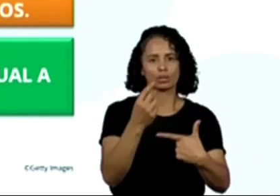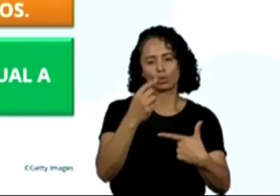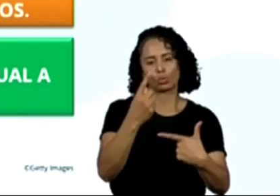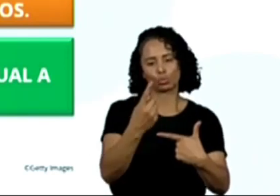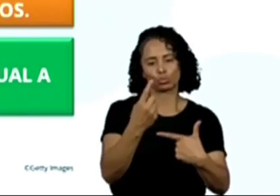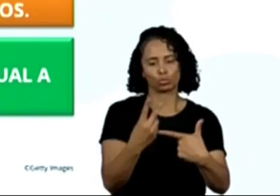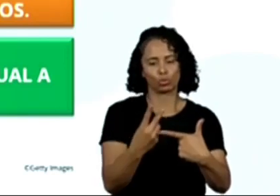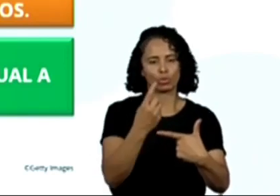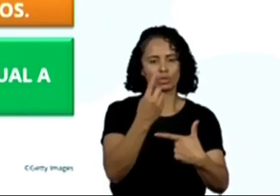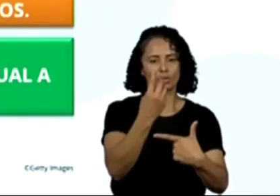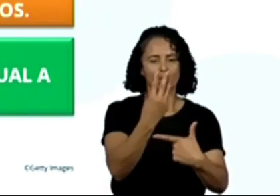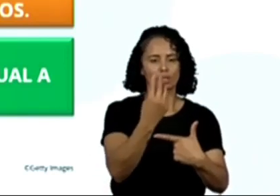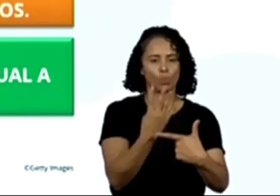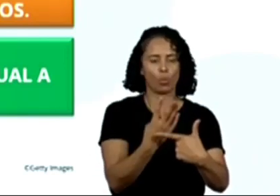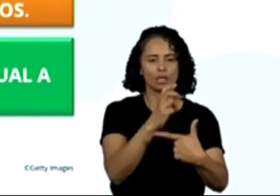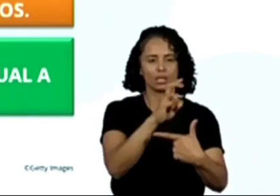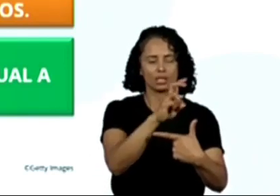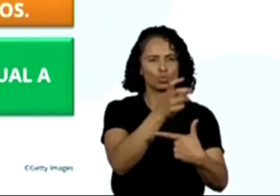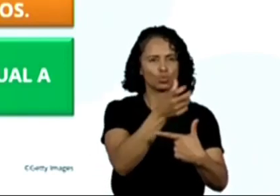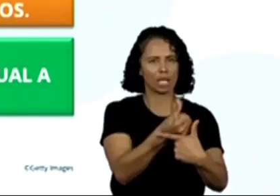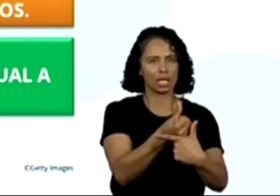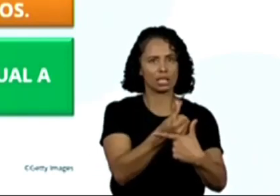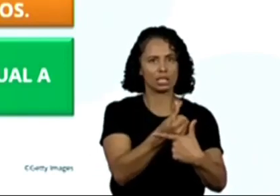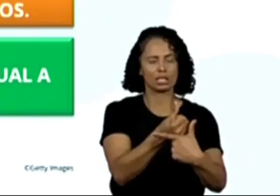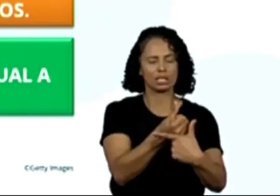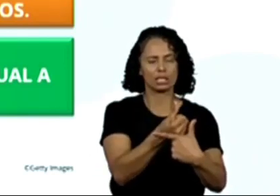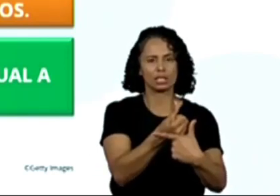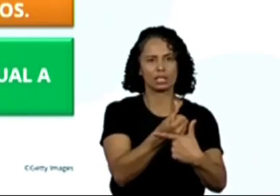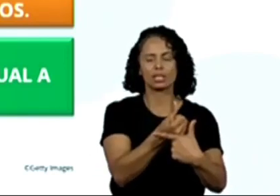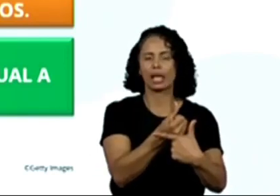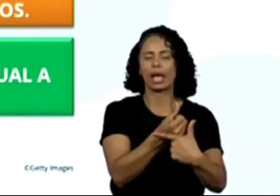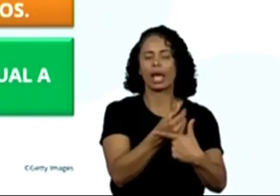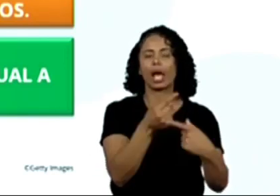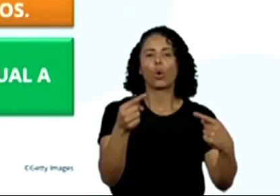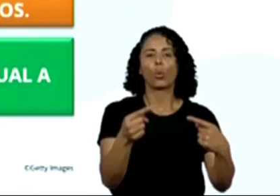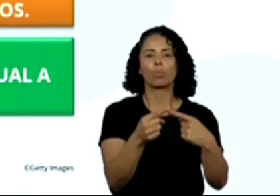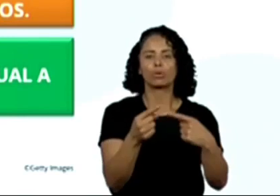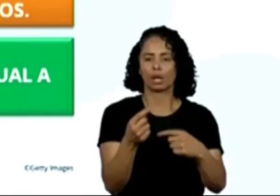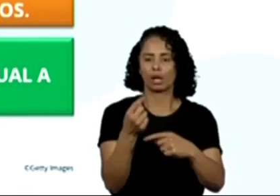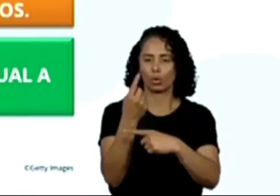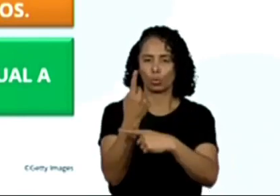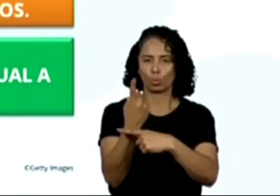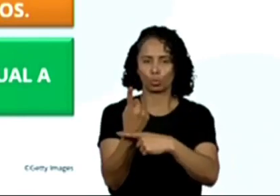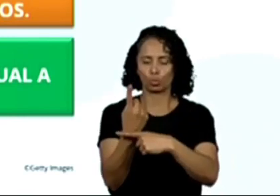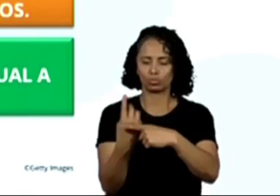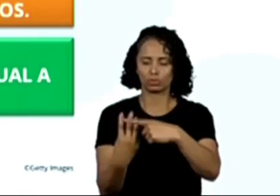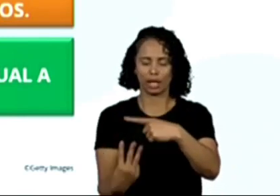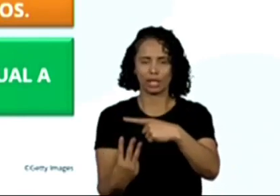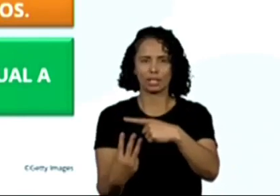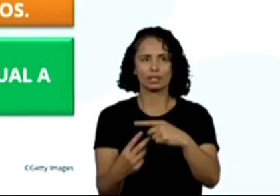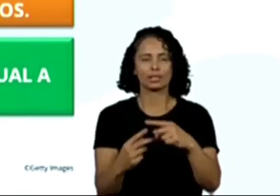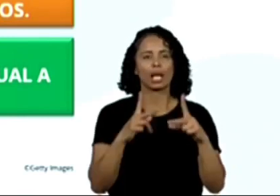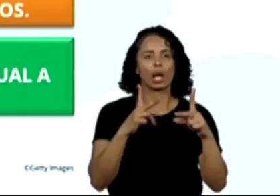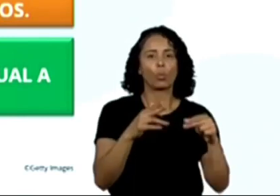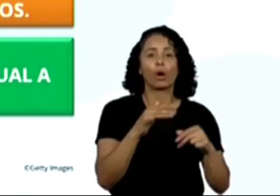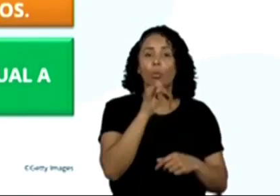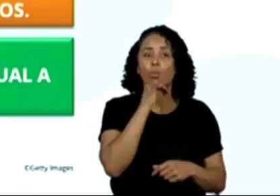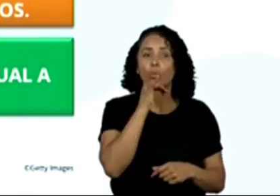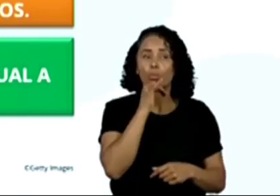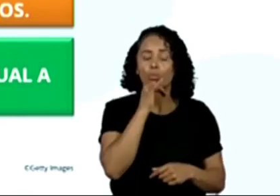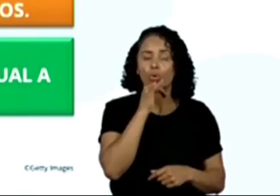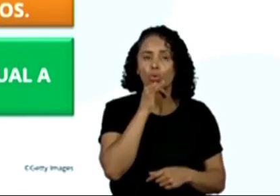chegar. Terça parte, Joelson, sim, é a mesma coisa que dividir por 3. Ou